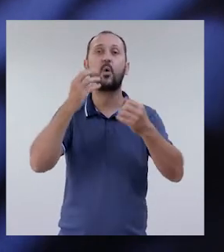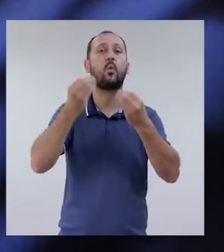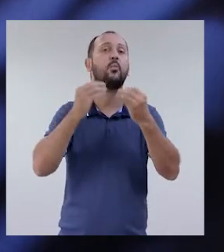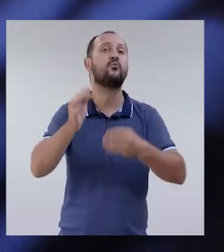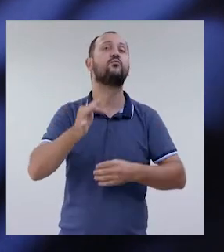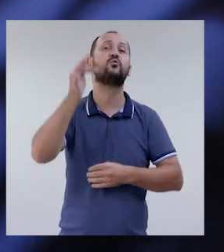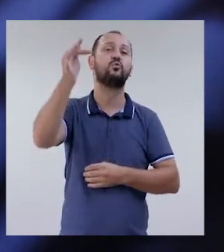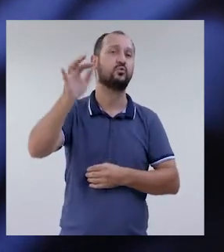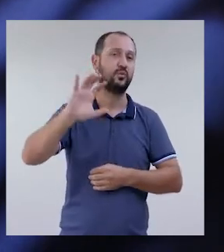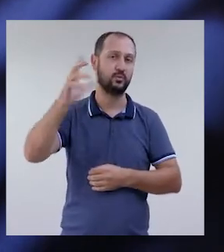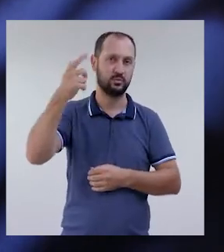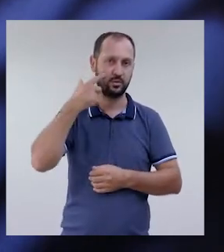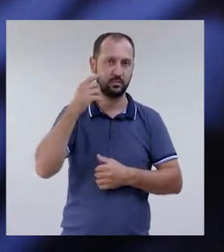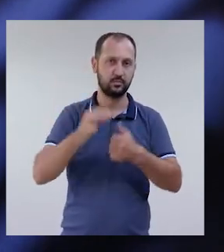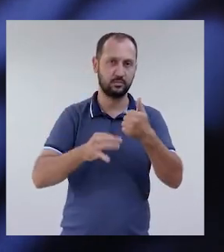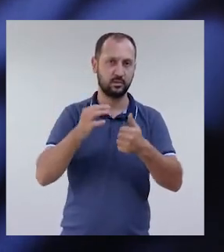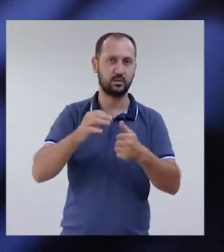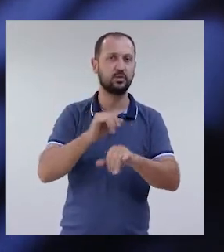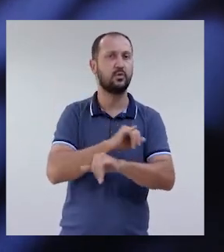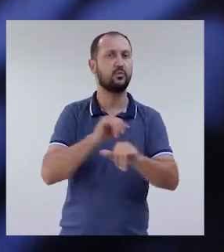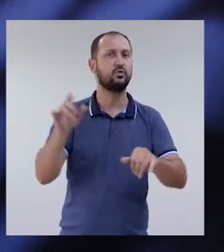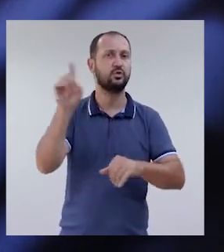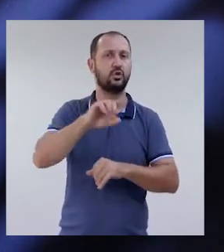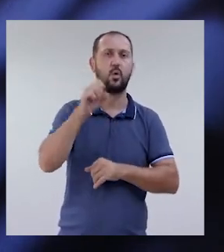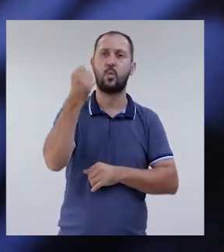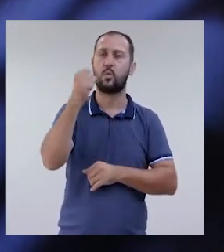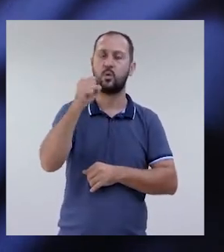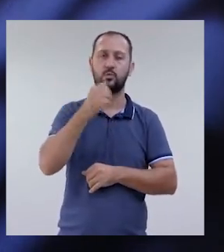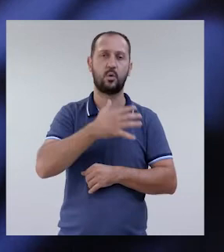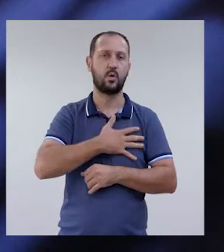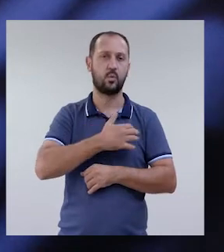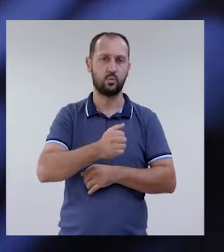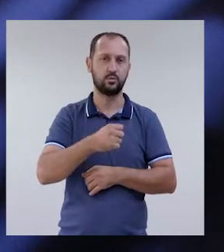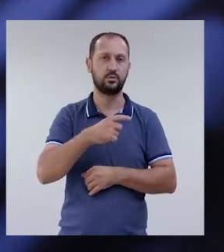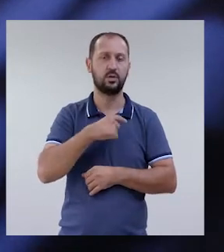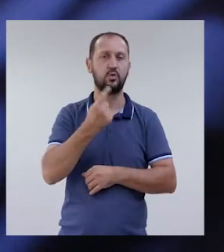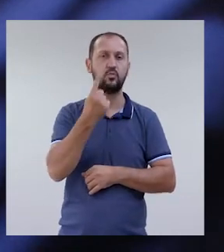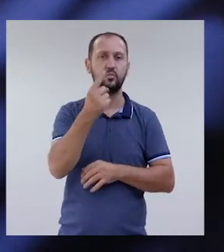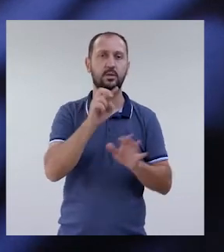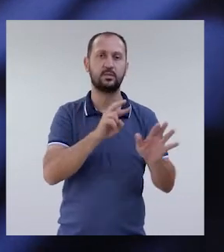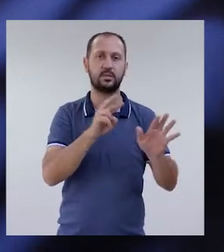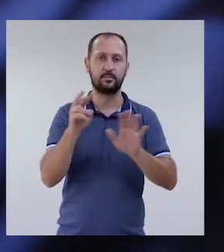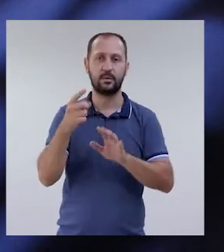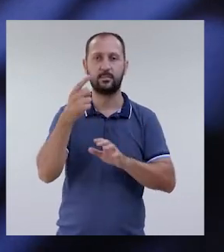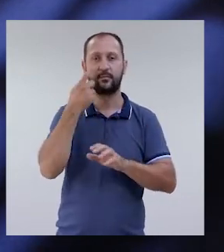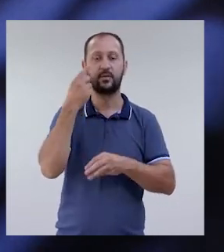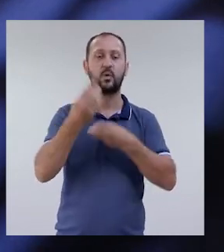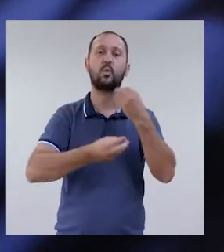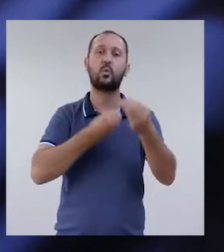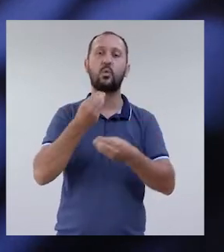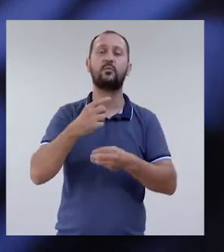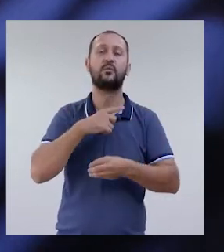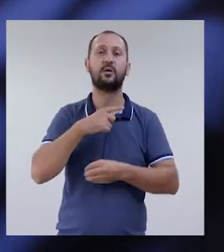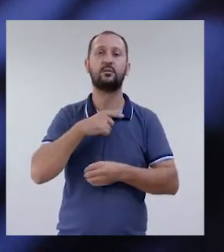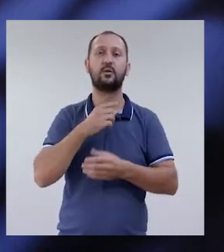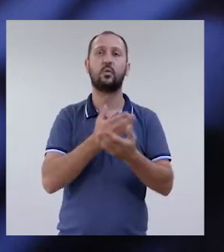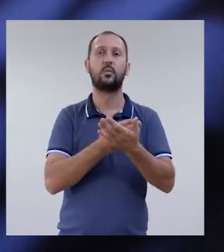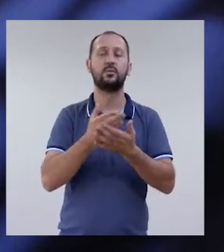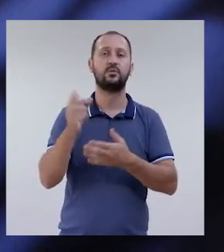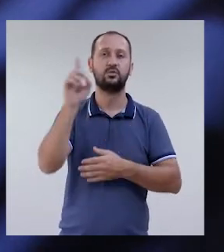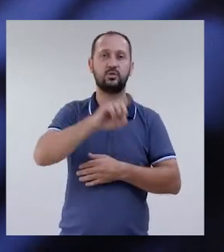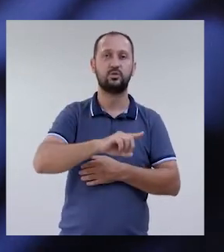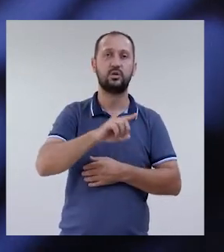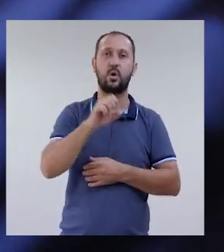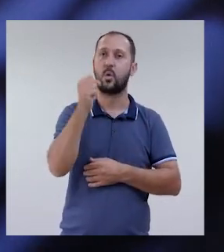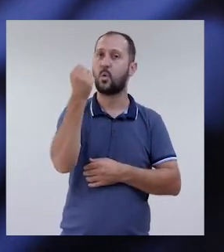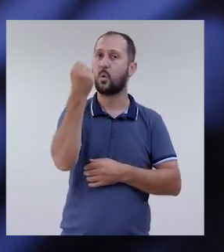que isso significa. O Tribunal de Justiça anunciou que a partir do dia 8 de agosto, quer dizer, a gente tem uma semana ainda para ver como que vai ser isso, a